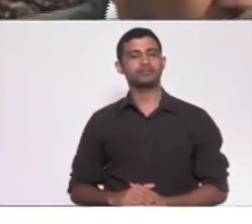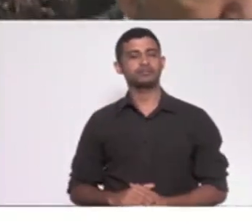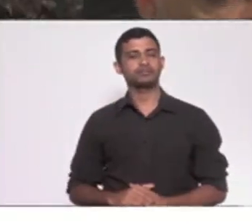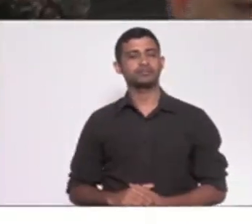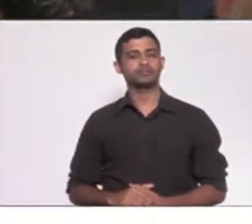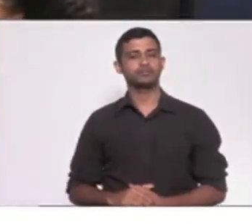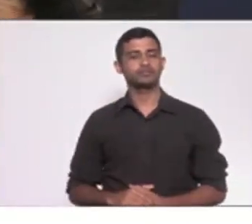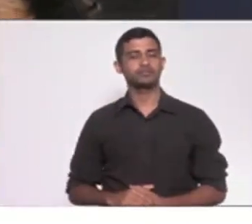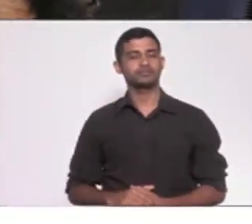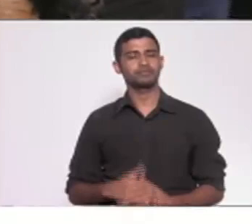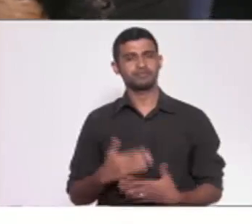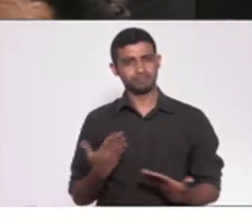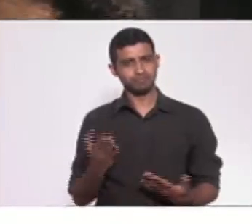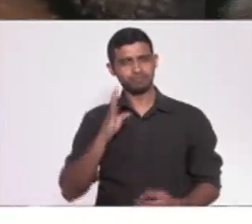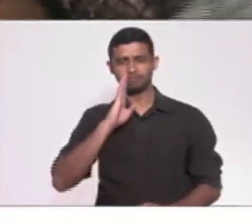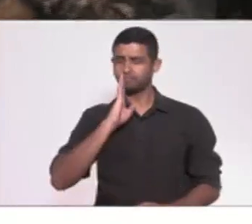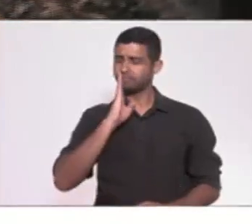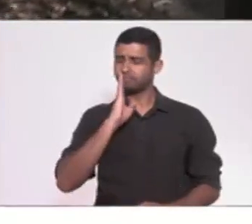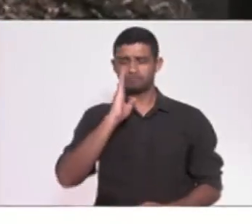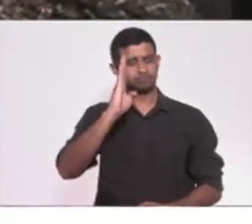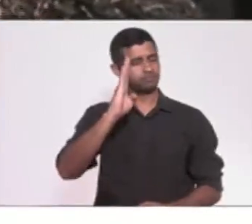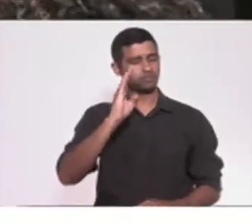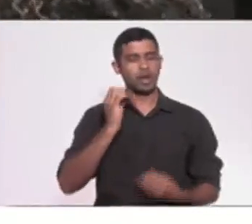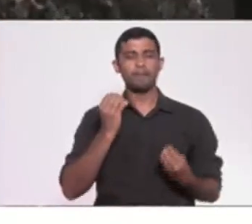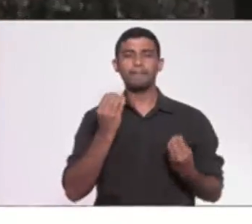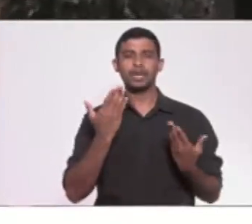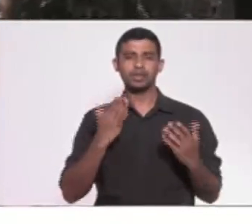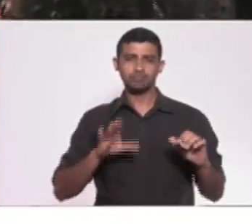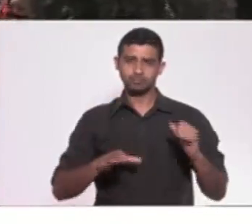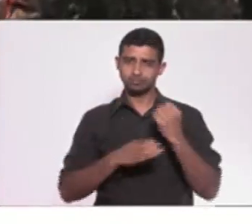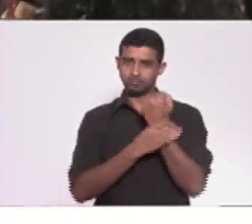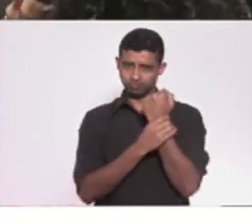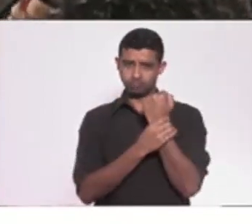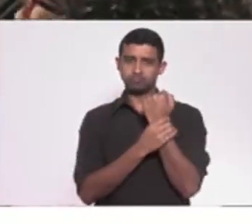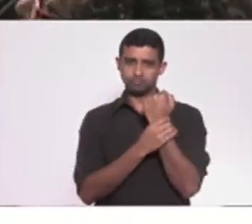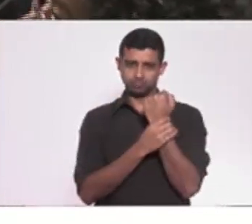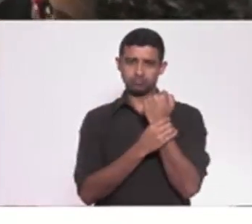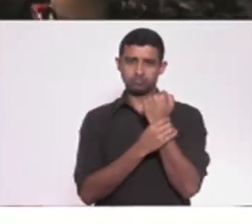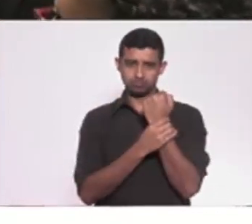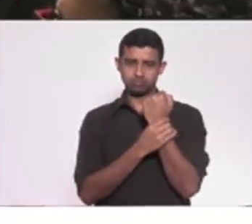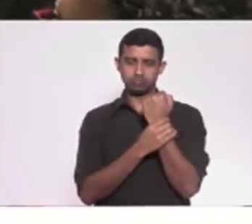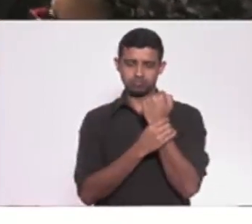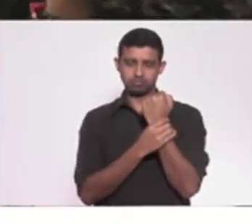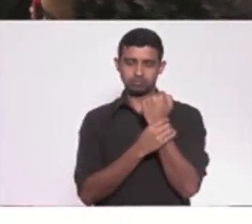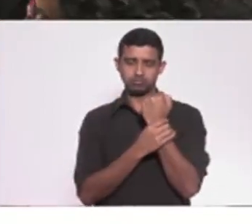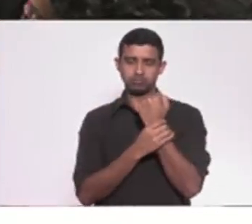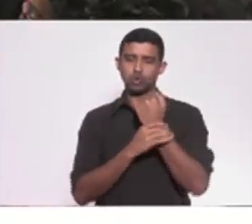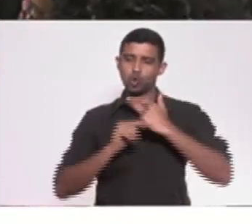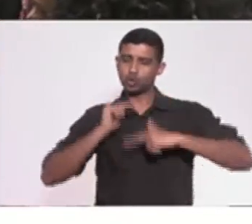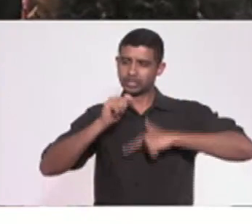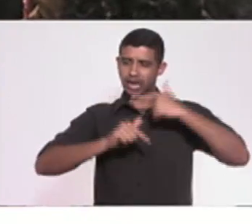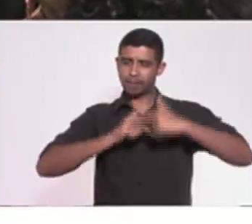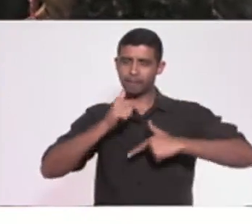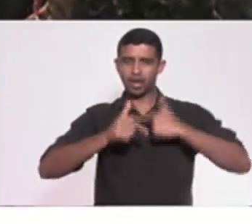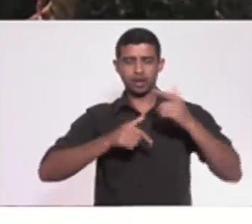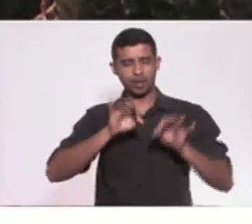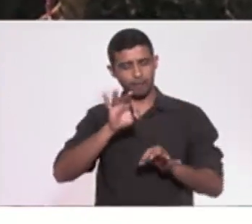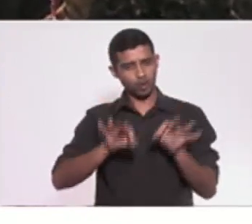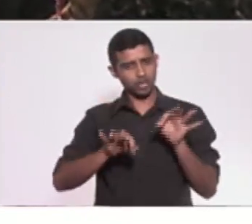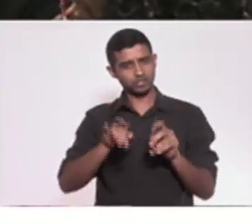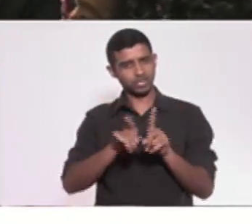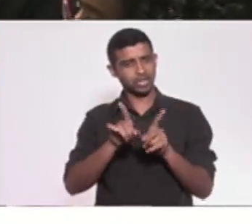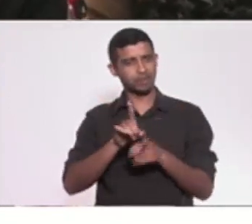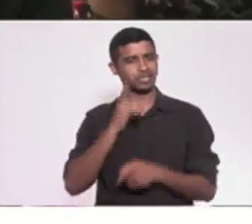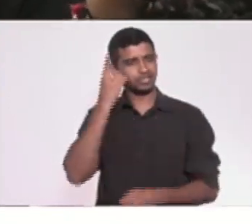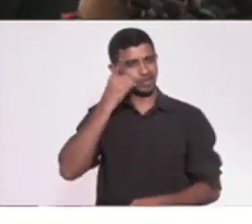é um princípio fundamental para garantir a livre atuação política e parlamentar. Por